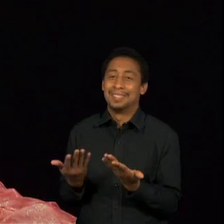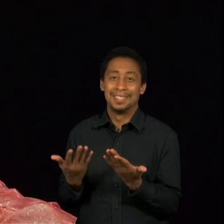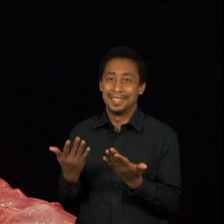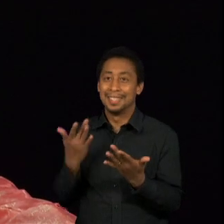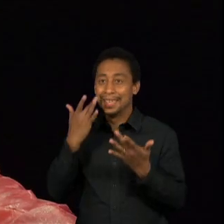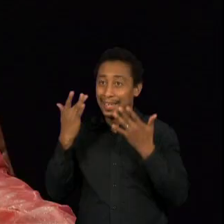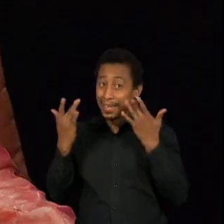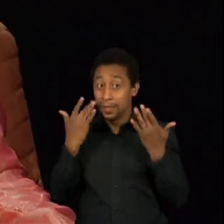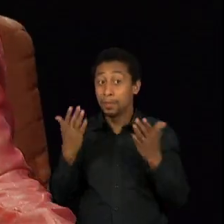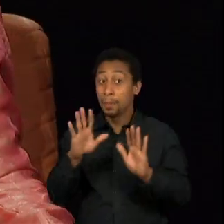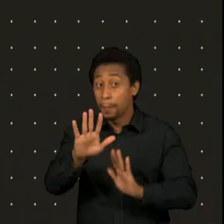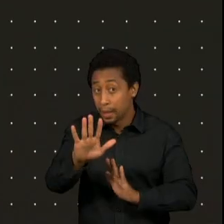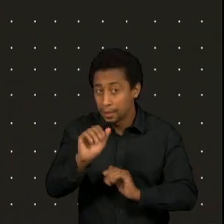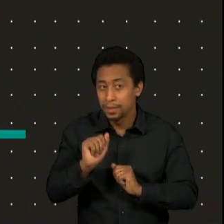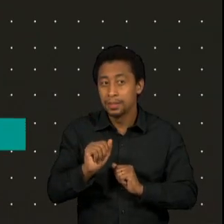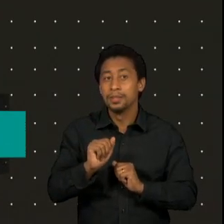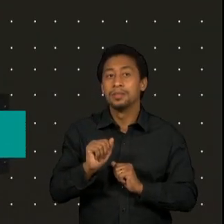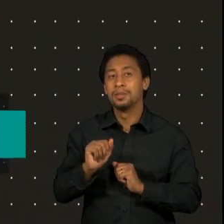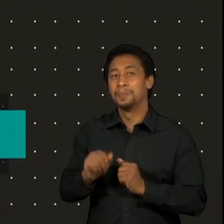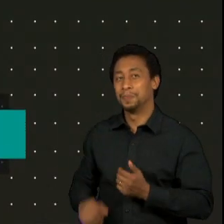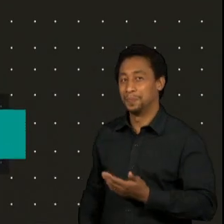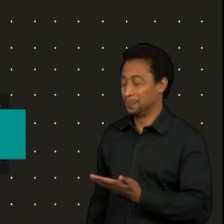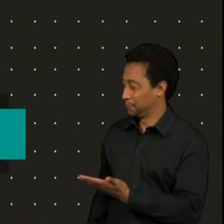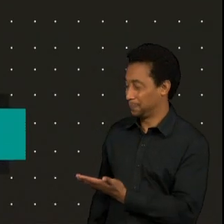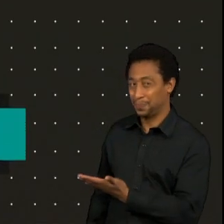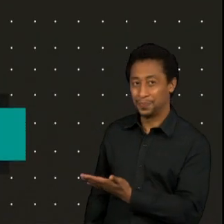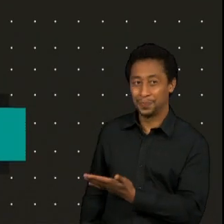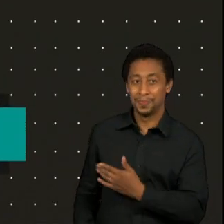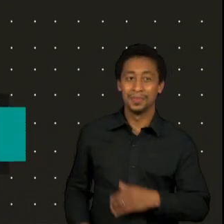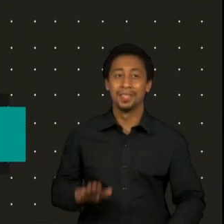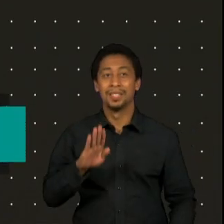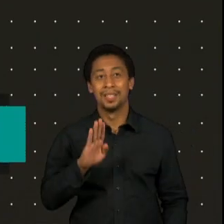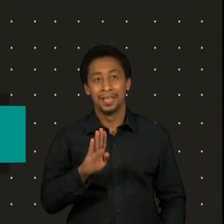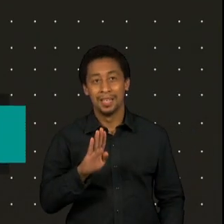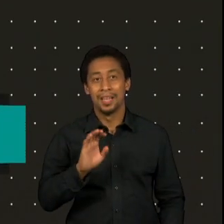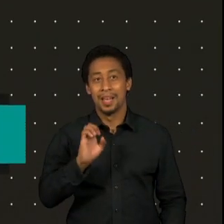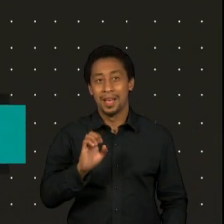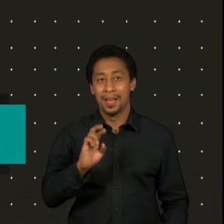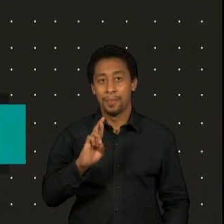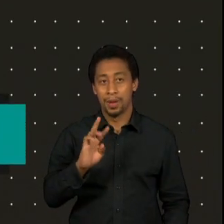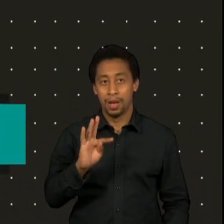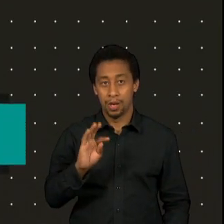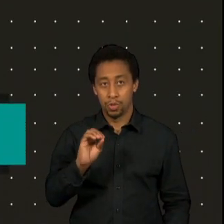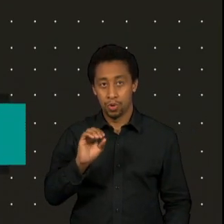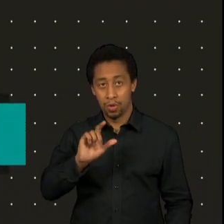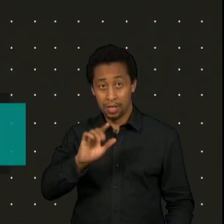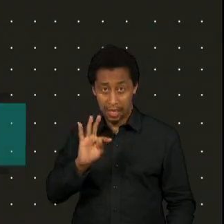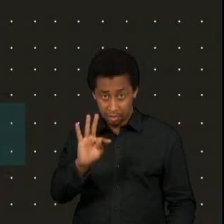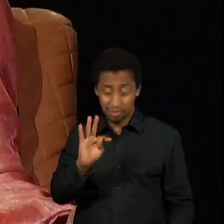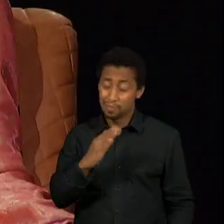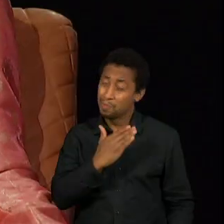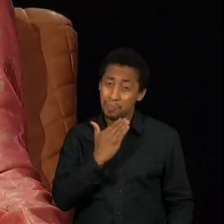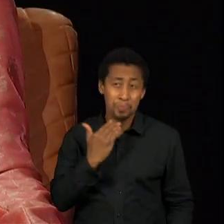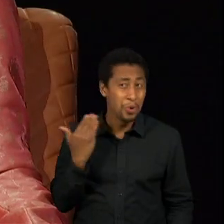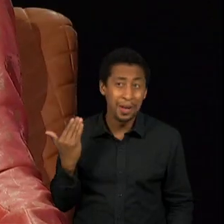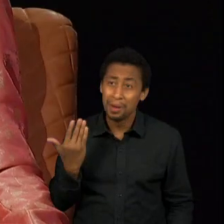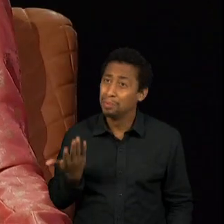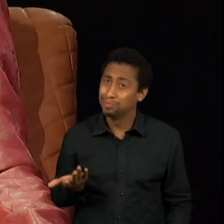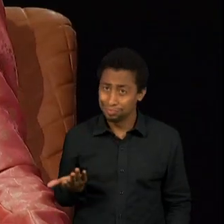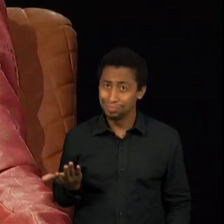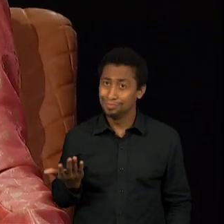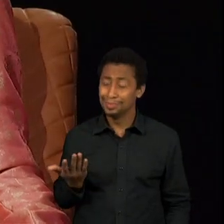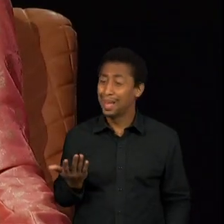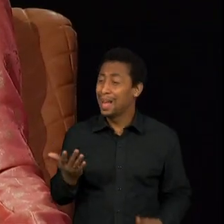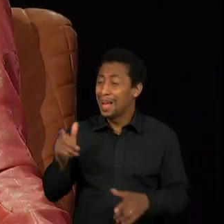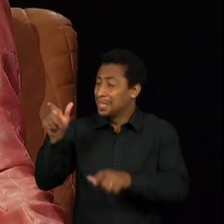Brecht, ele tinha acabado de morrer. Ele morreu em 57. Então, era um estudo que ninguém estava fazendo.